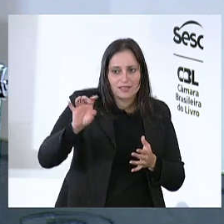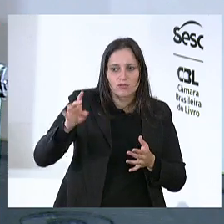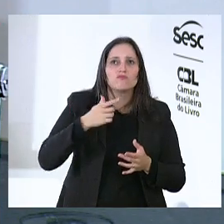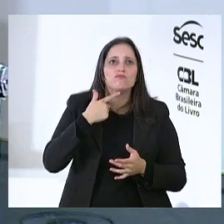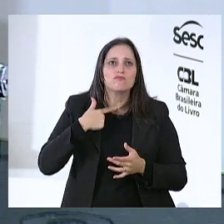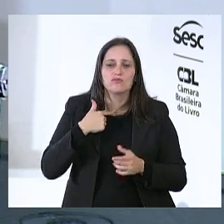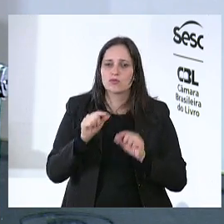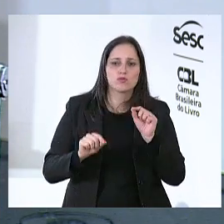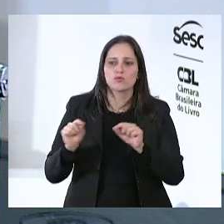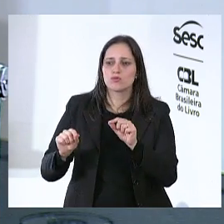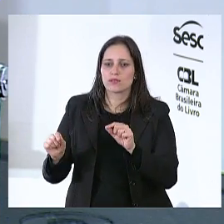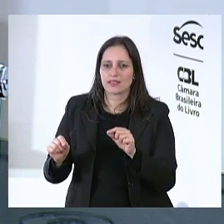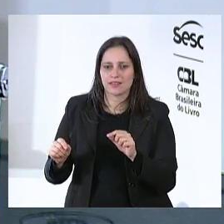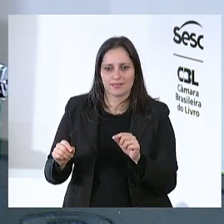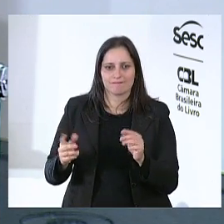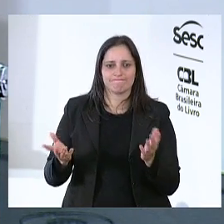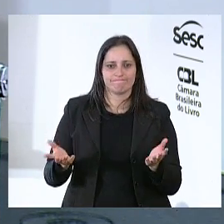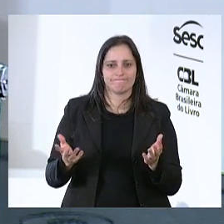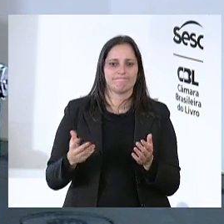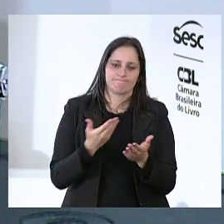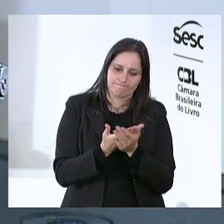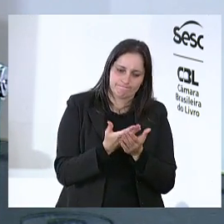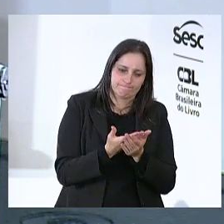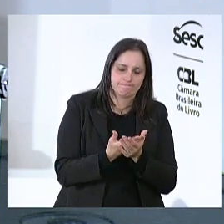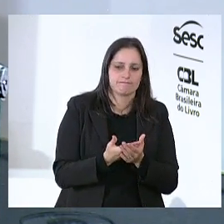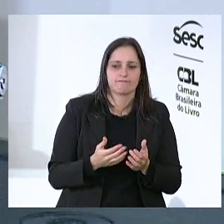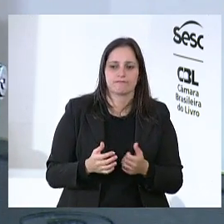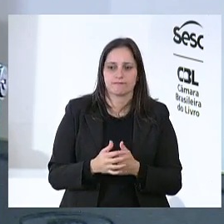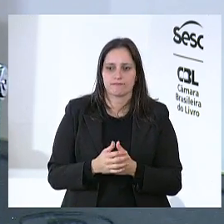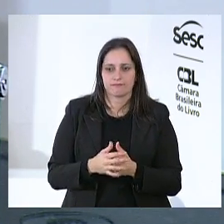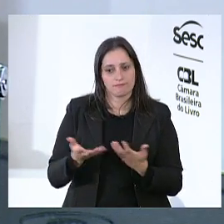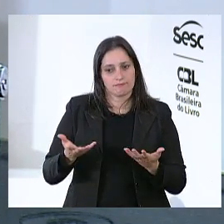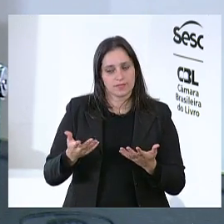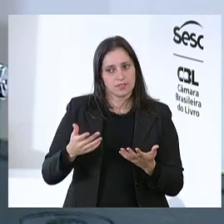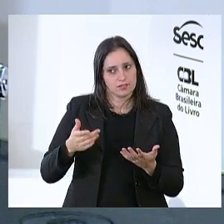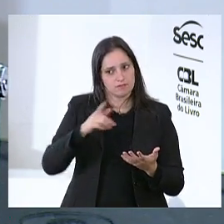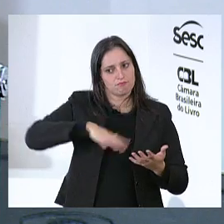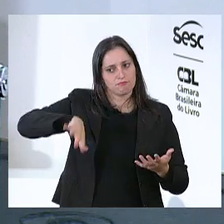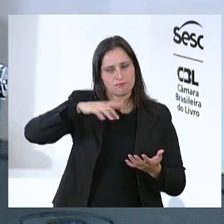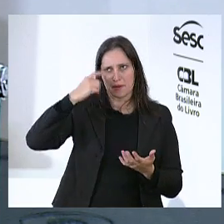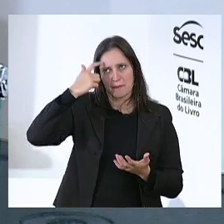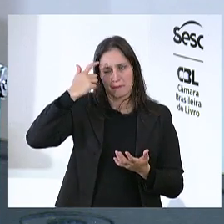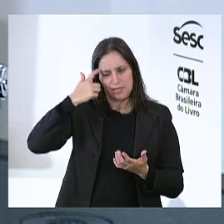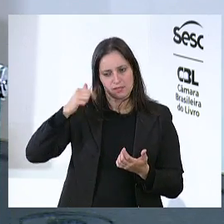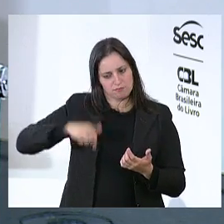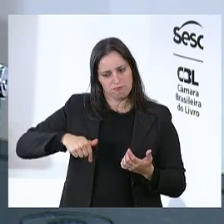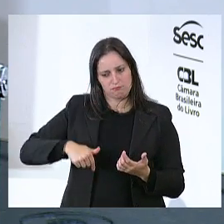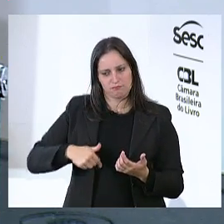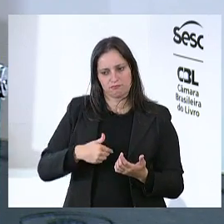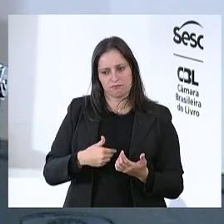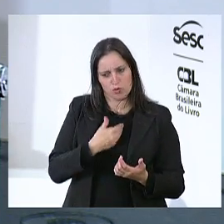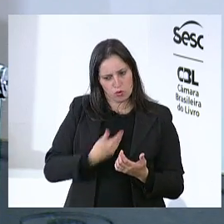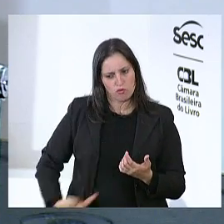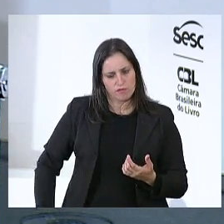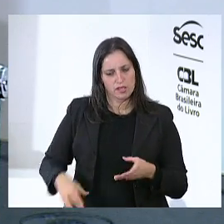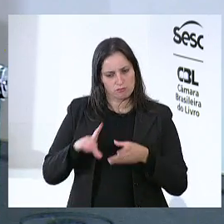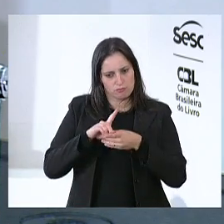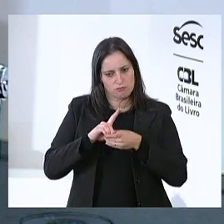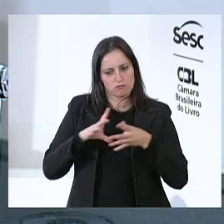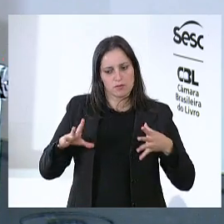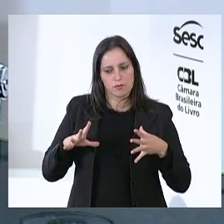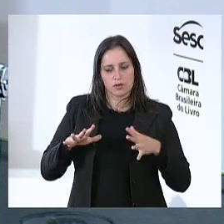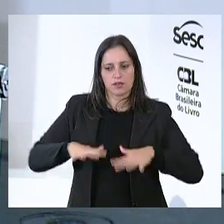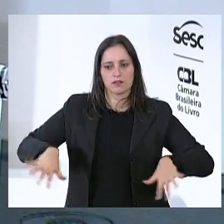aí vocês podem achar que estamos numa democracia, certo? Se eu olho que hoje